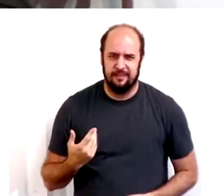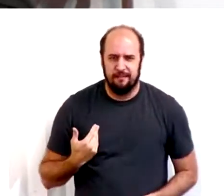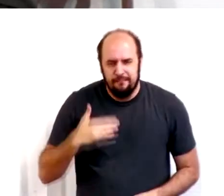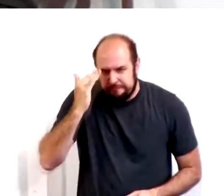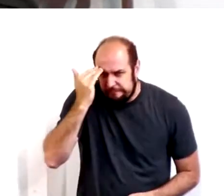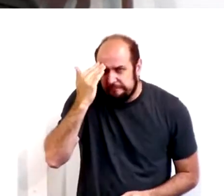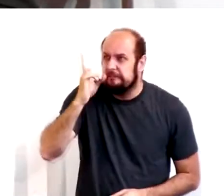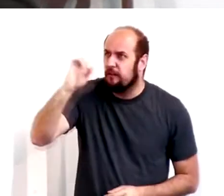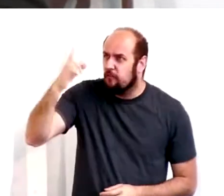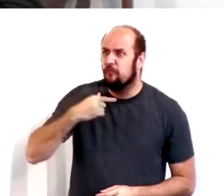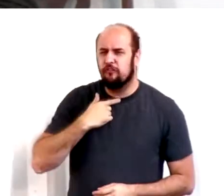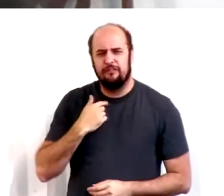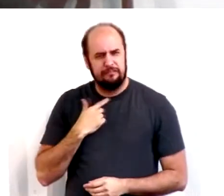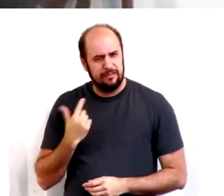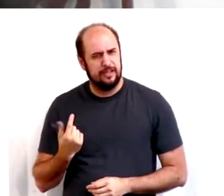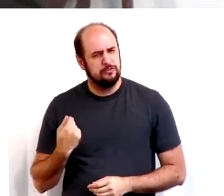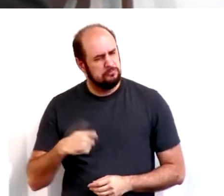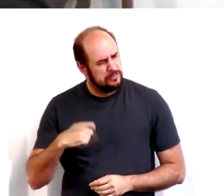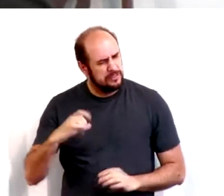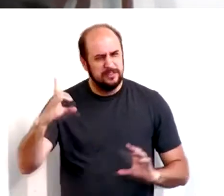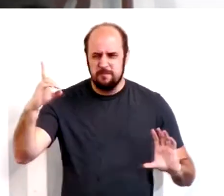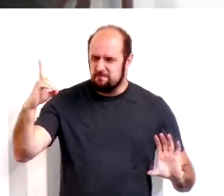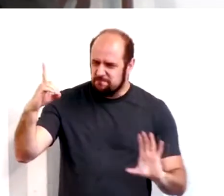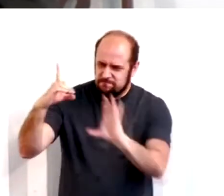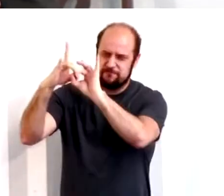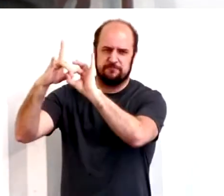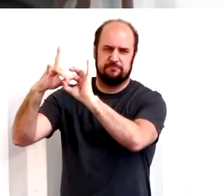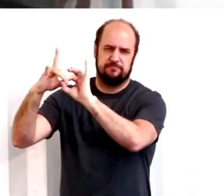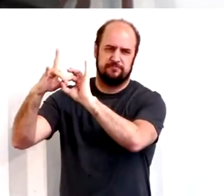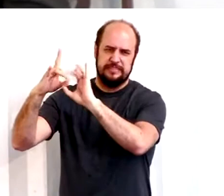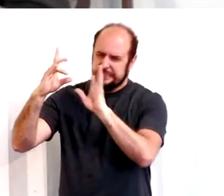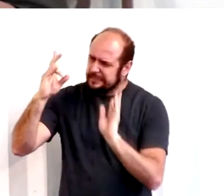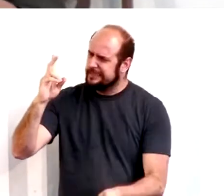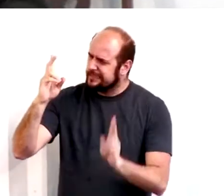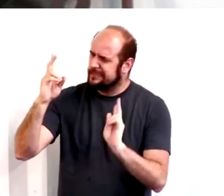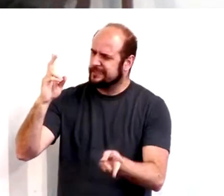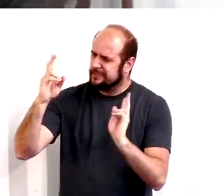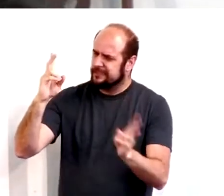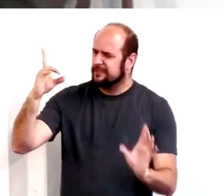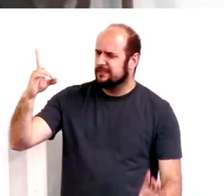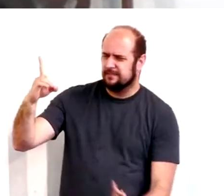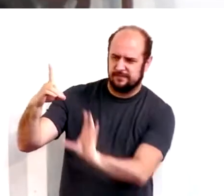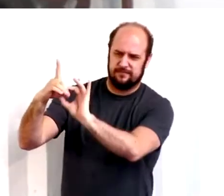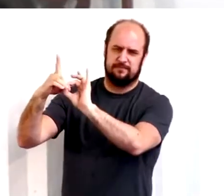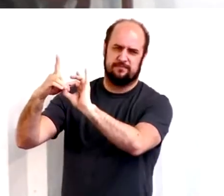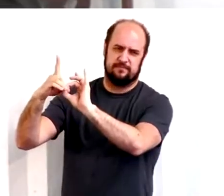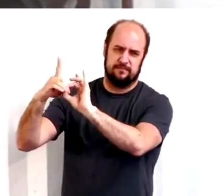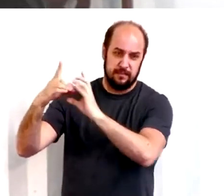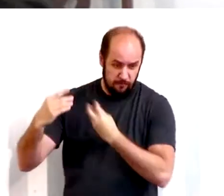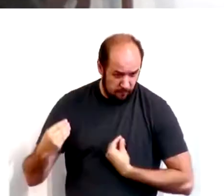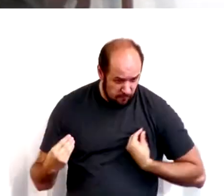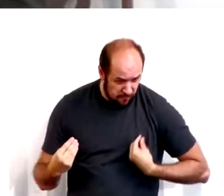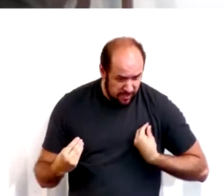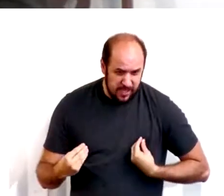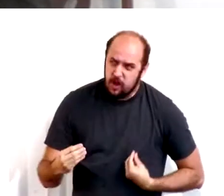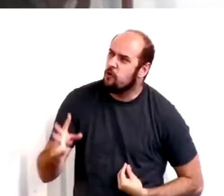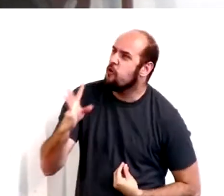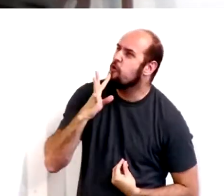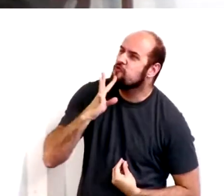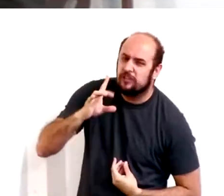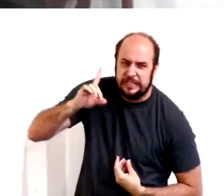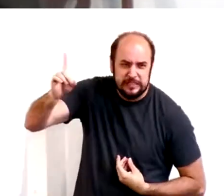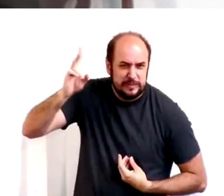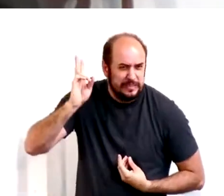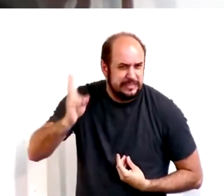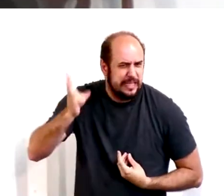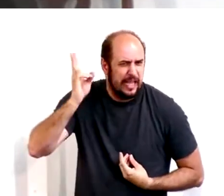a vontade de Deus, nós precisamos viver conectados com Ele. Nós precisamos viver conhecendo a Ele. Nós precisamos, de fato, fazer com